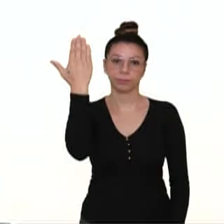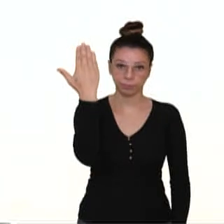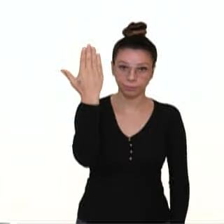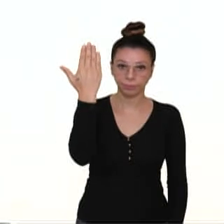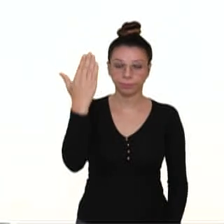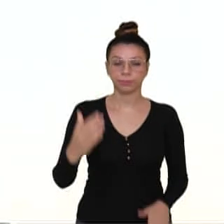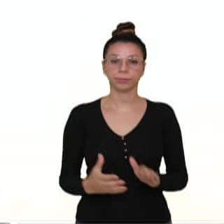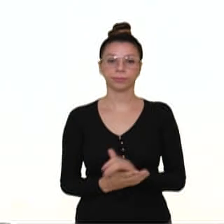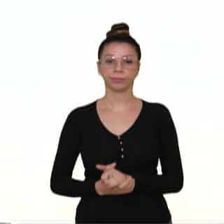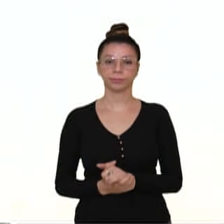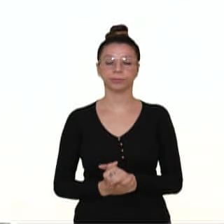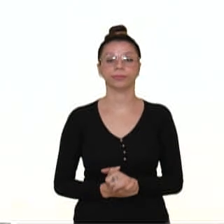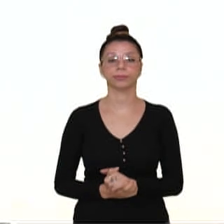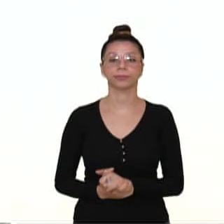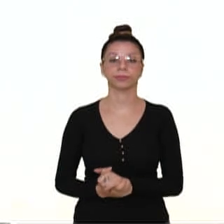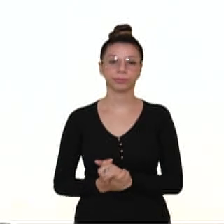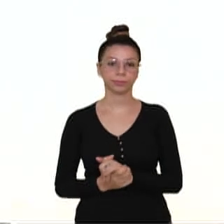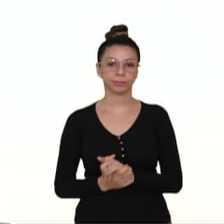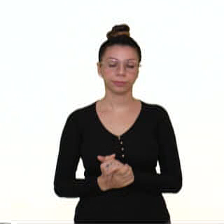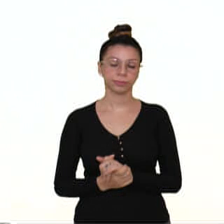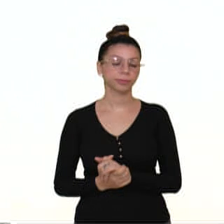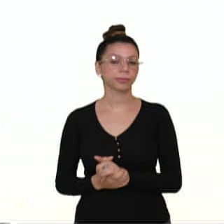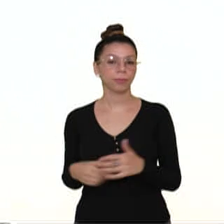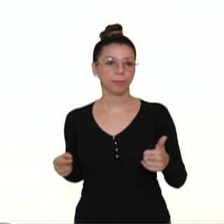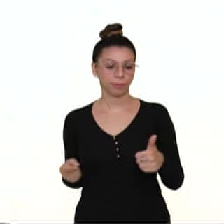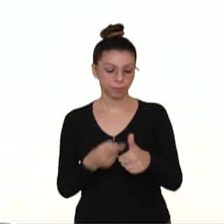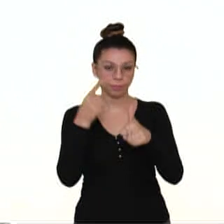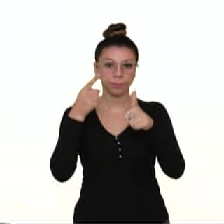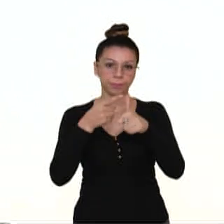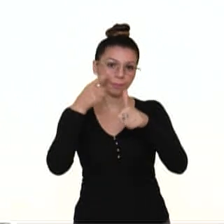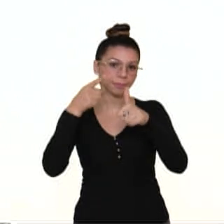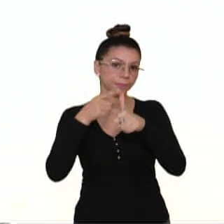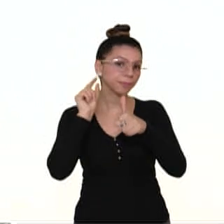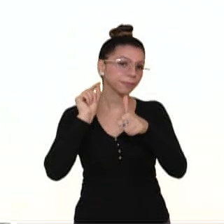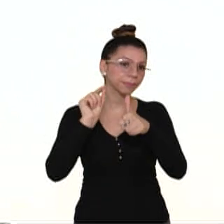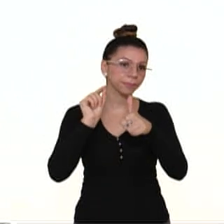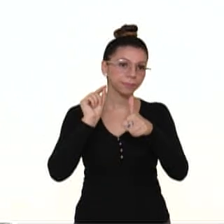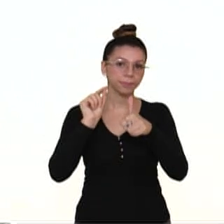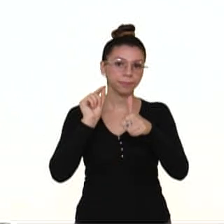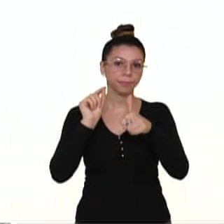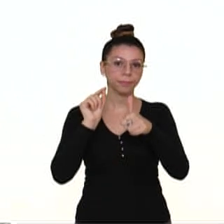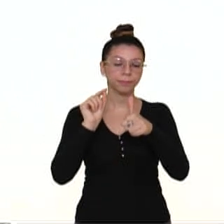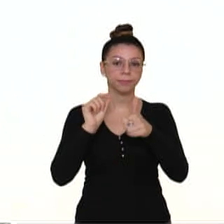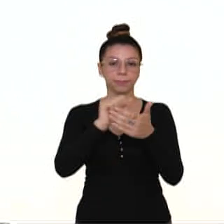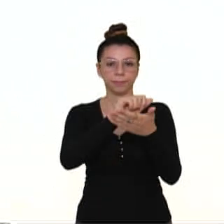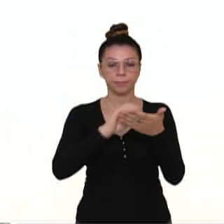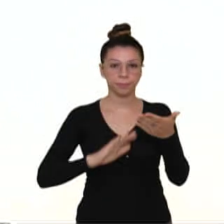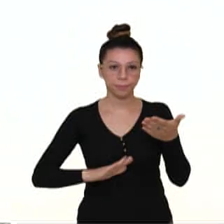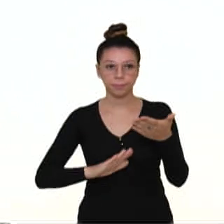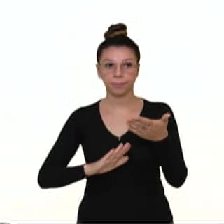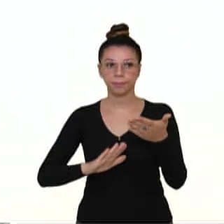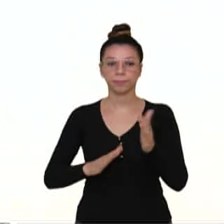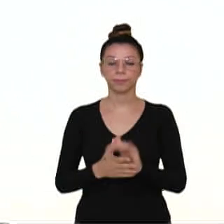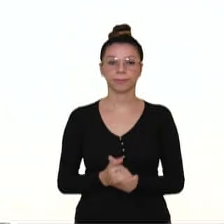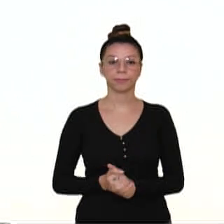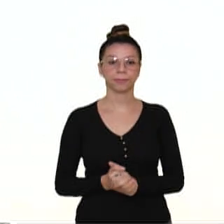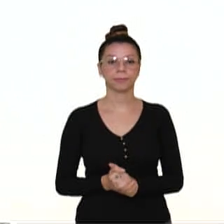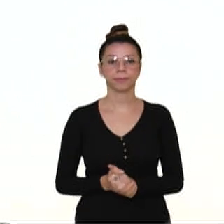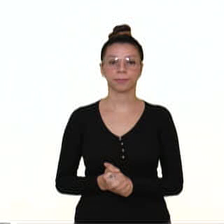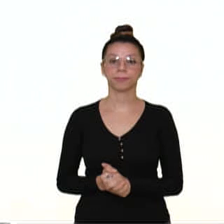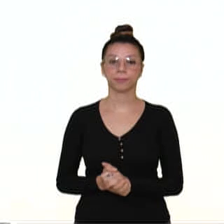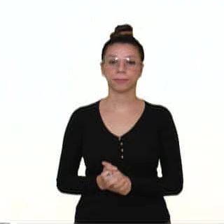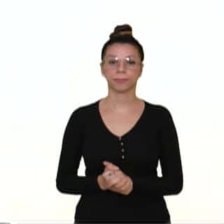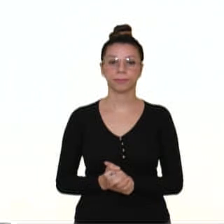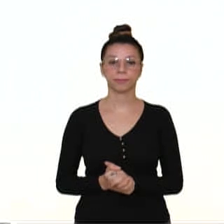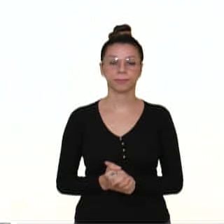falsas. Aqui nós temos a primeira questão, a primeira atividade aqui que diz afirmativa,